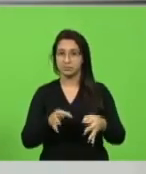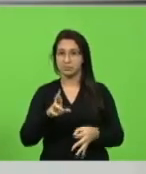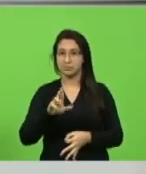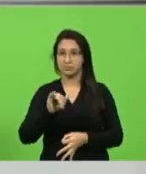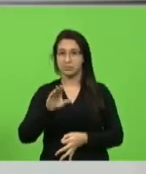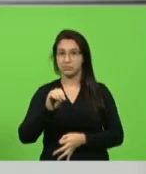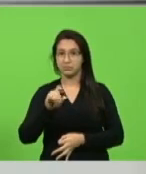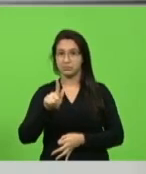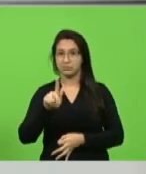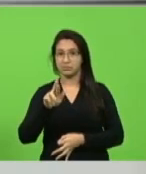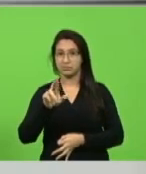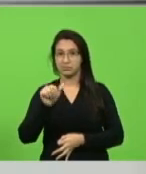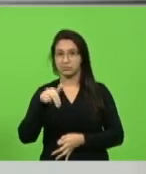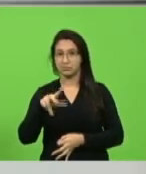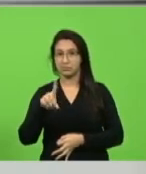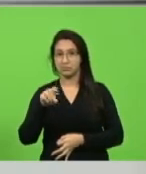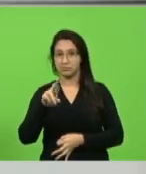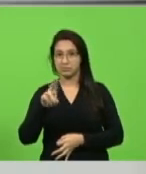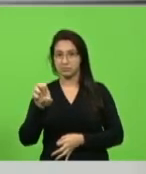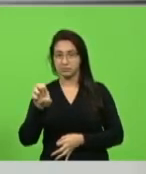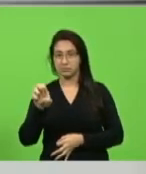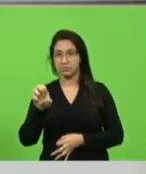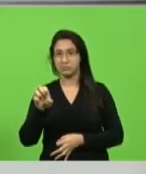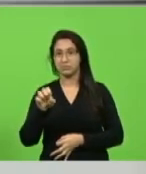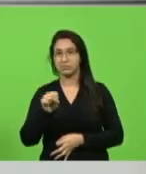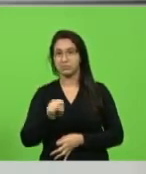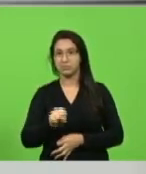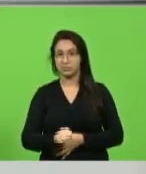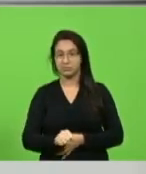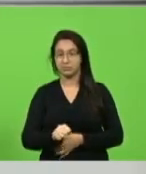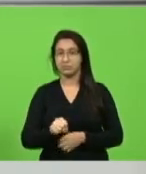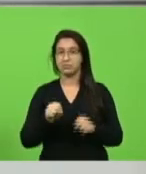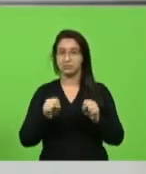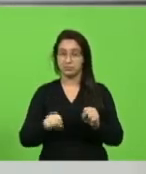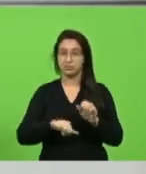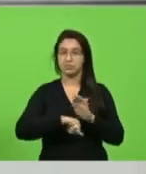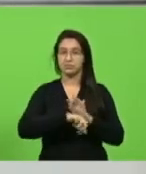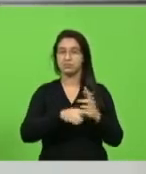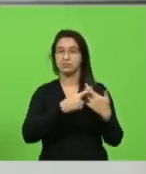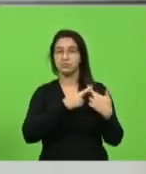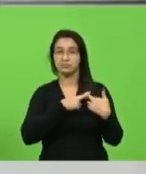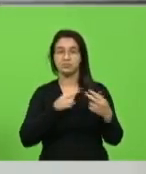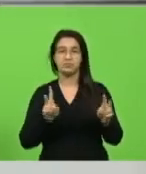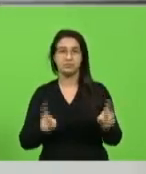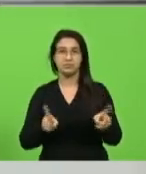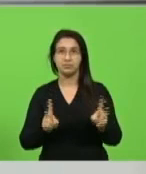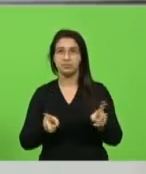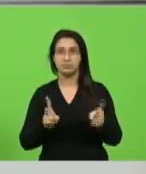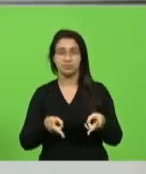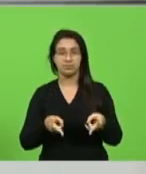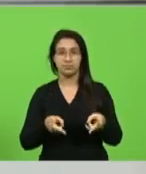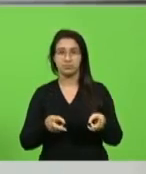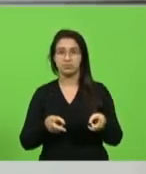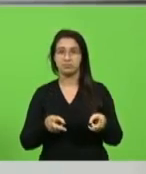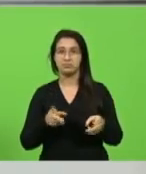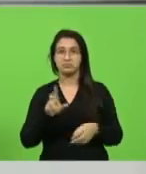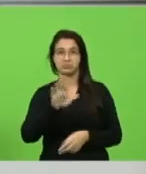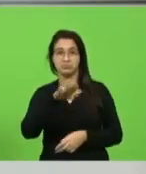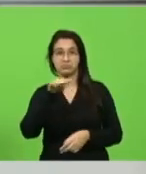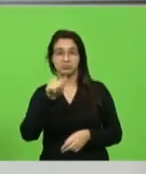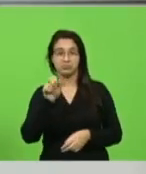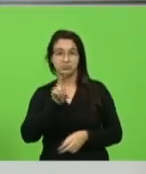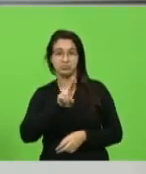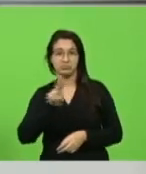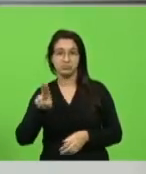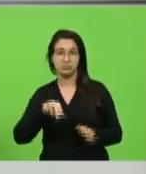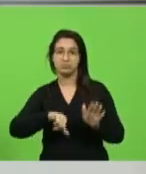Aspas. Podem os crimes de responsabilidade continuar a chamar-se crimes. Nem por isso